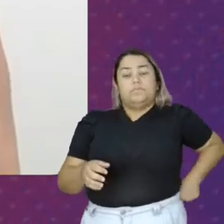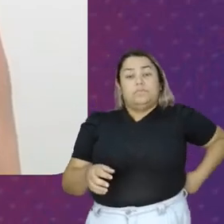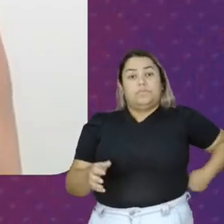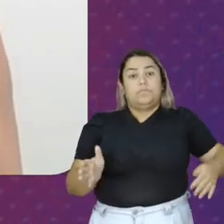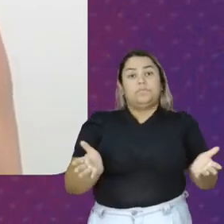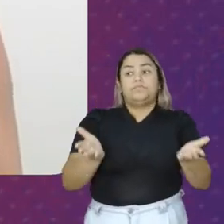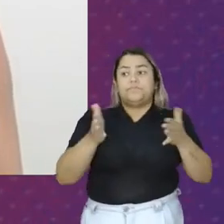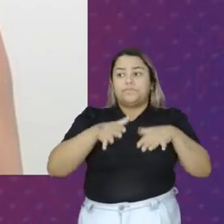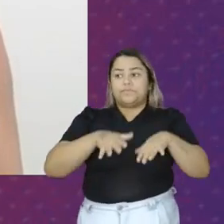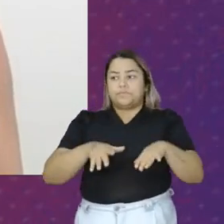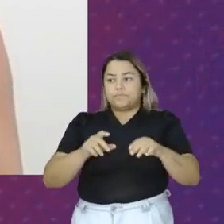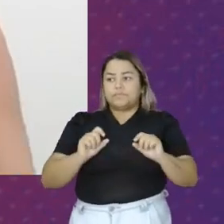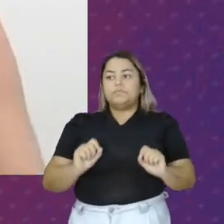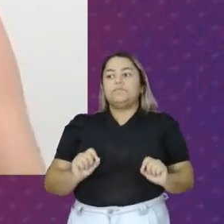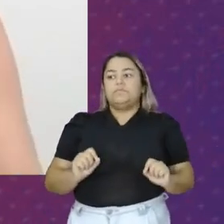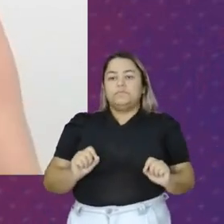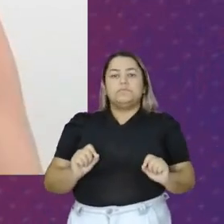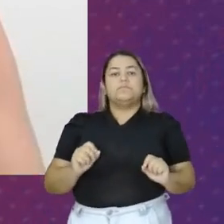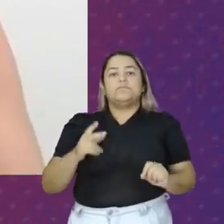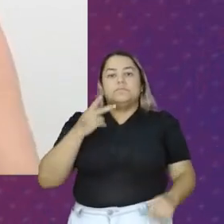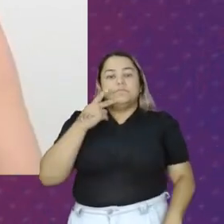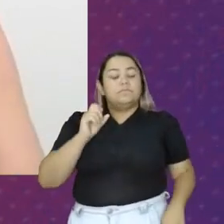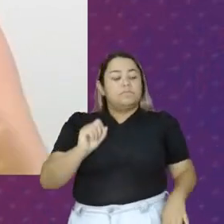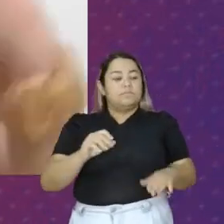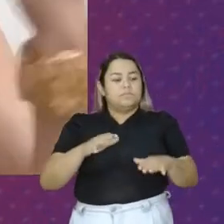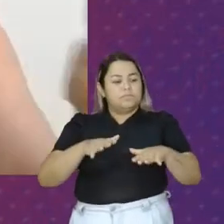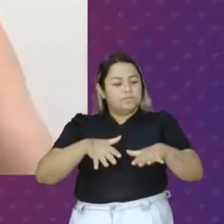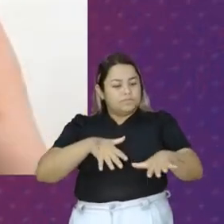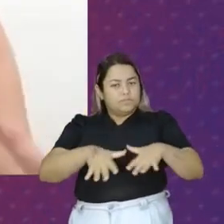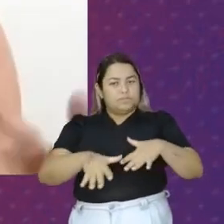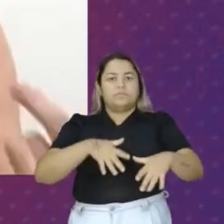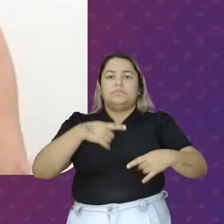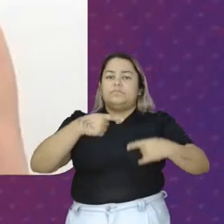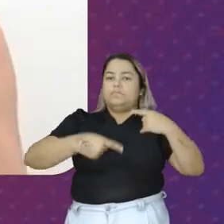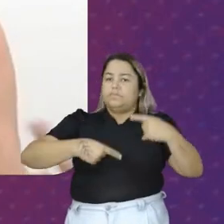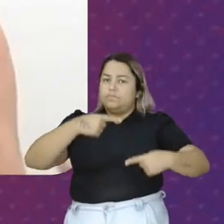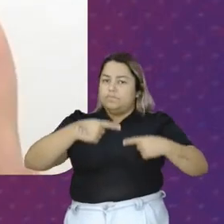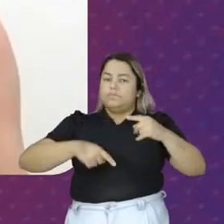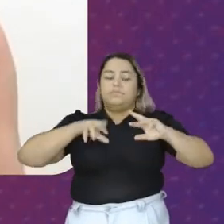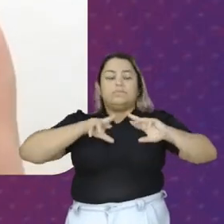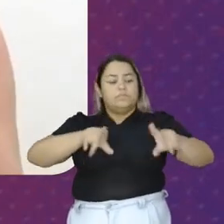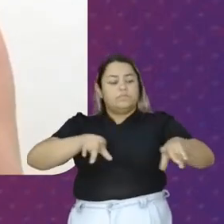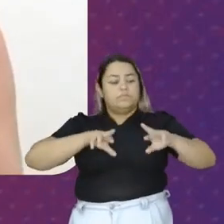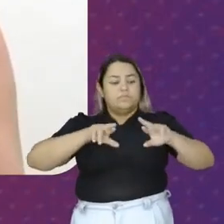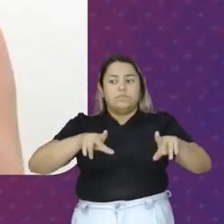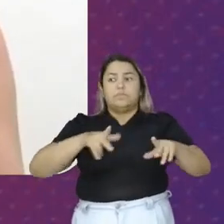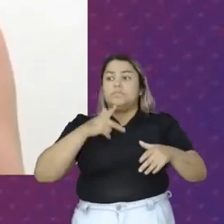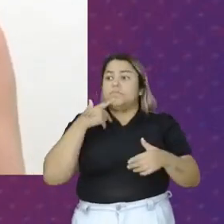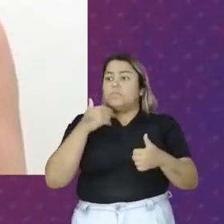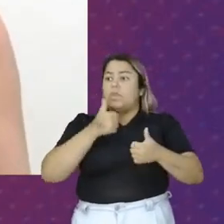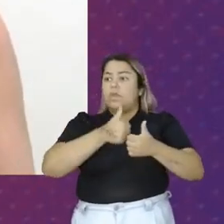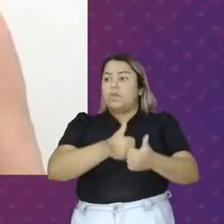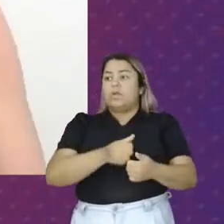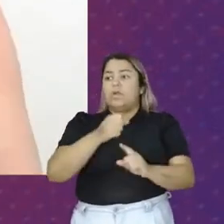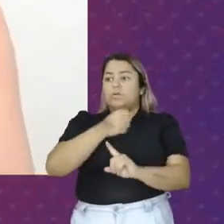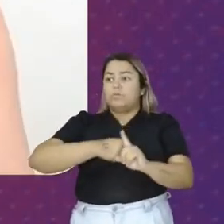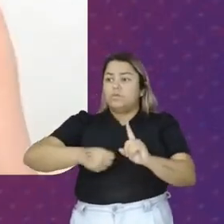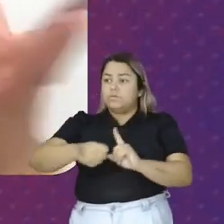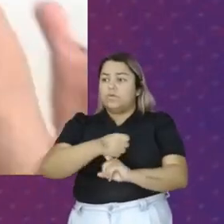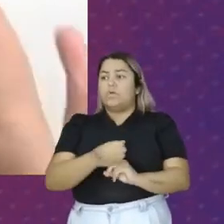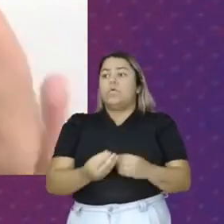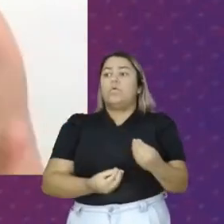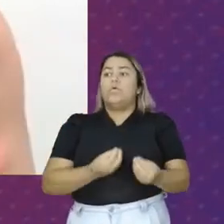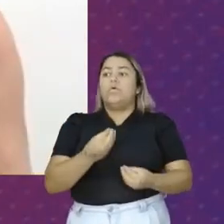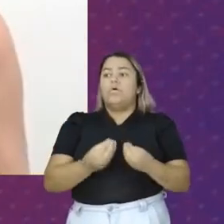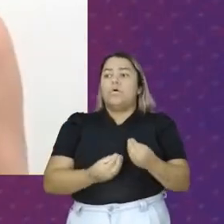acessibilidade, né, para ter mobilidade, para dialogar com diferentes segmentos da sociedade. Como são